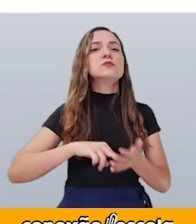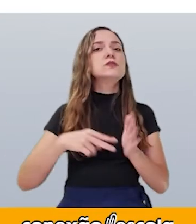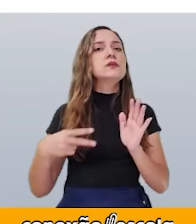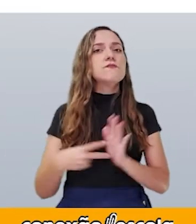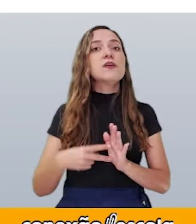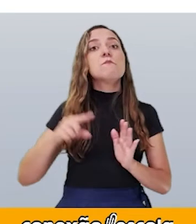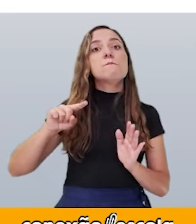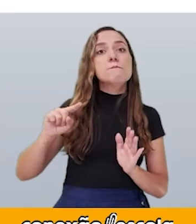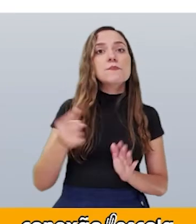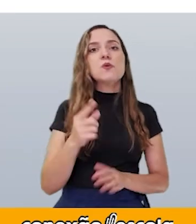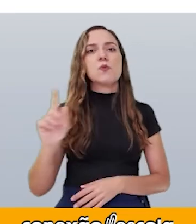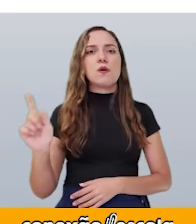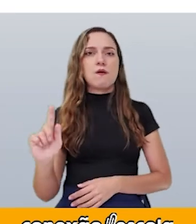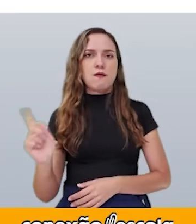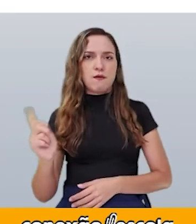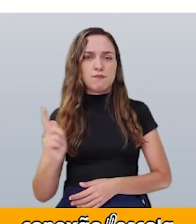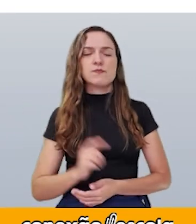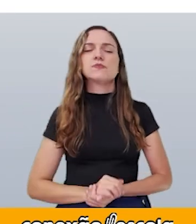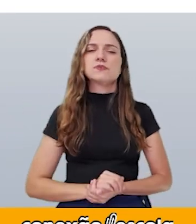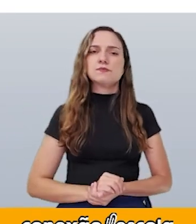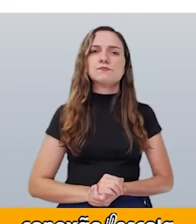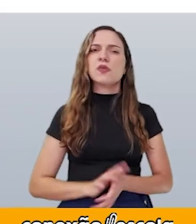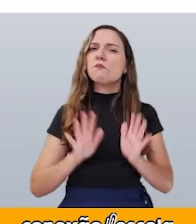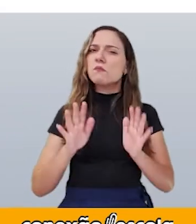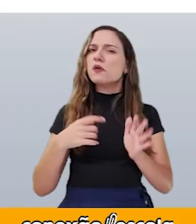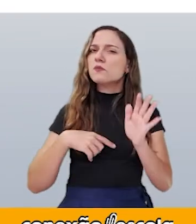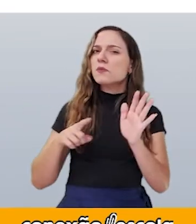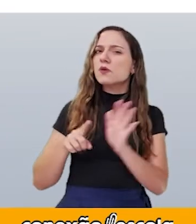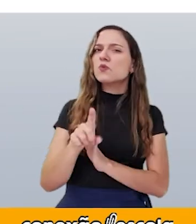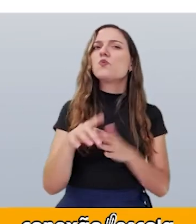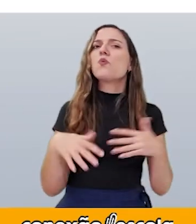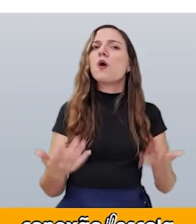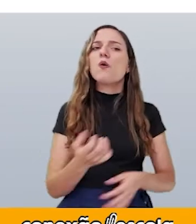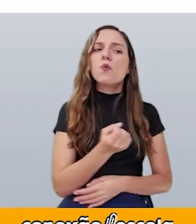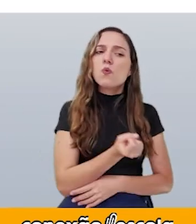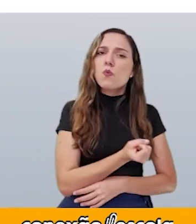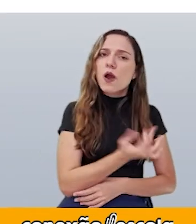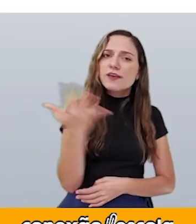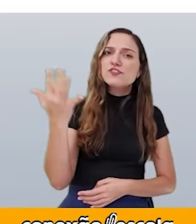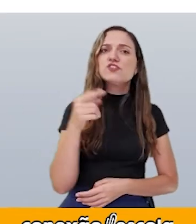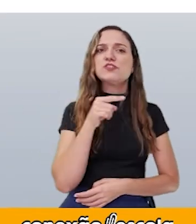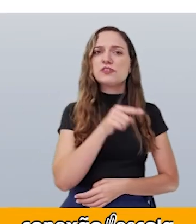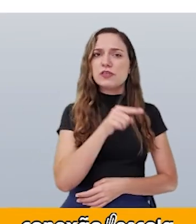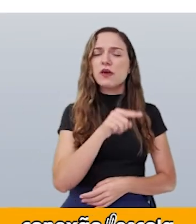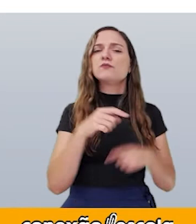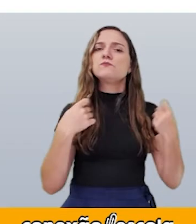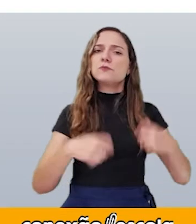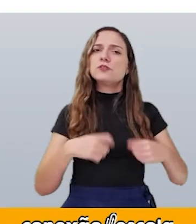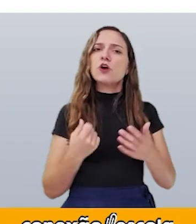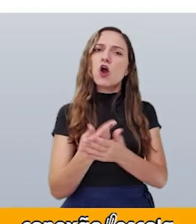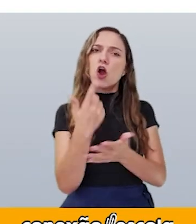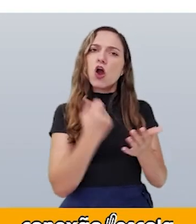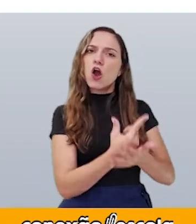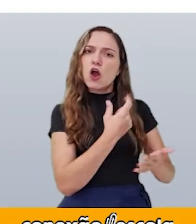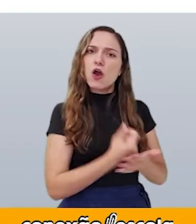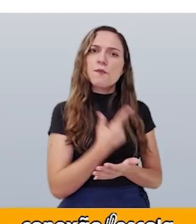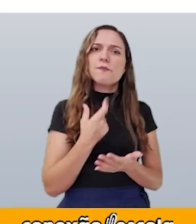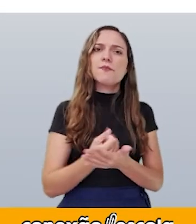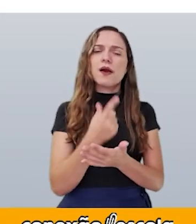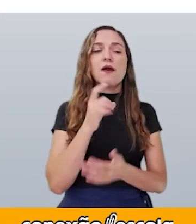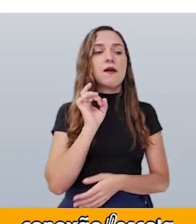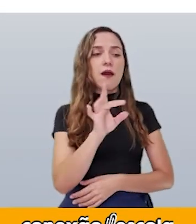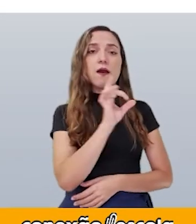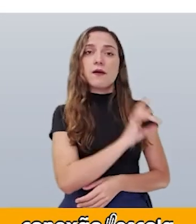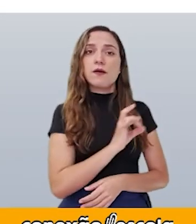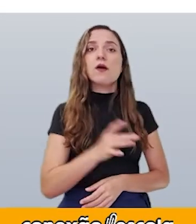gramas. Sabendo disso, qual é a quantidade necessária que devemos comprar de cada item